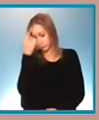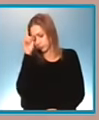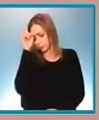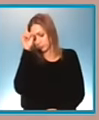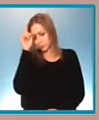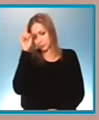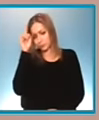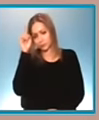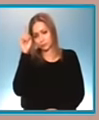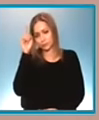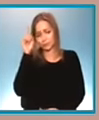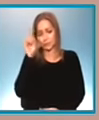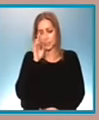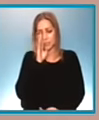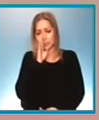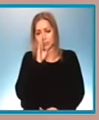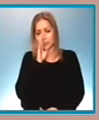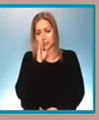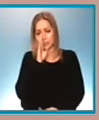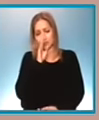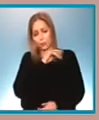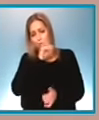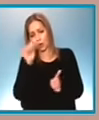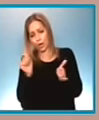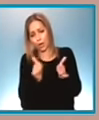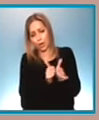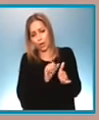vocês não estivessem ao meu